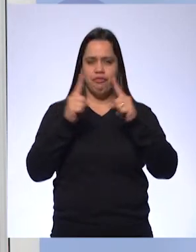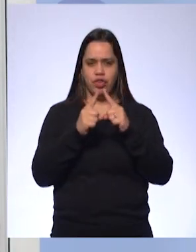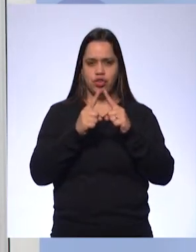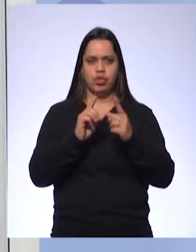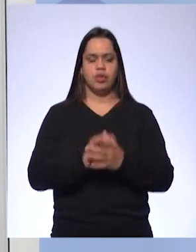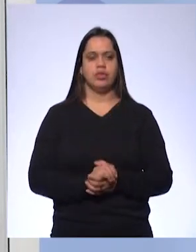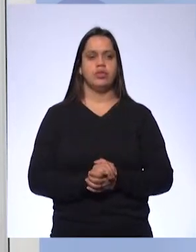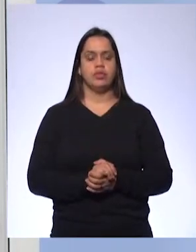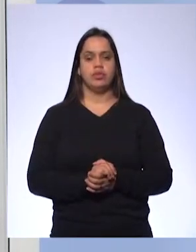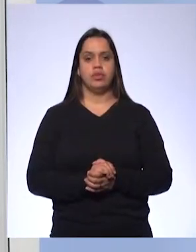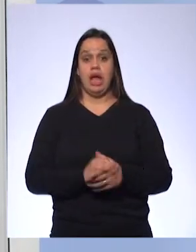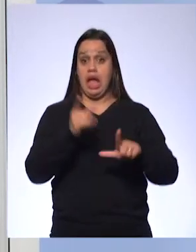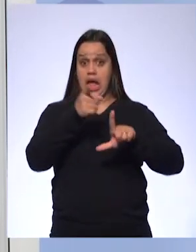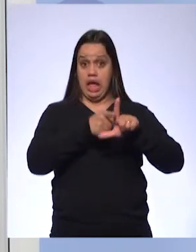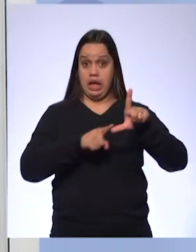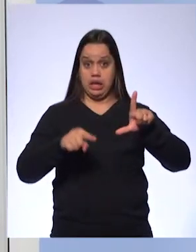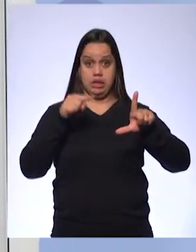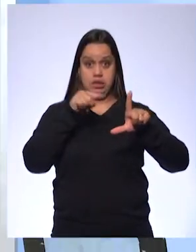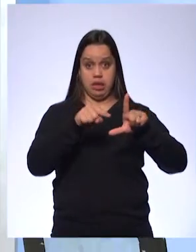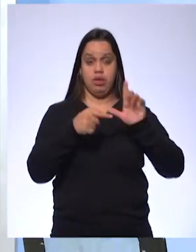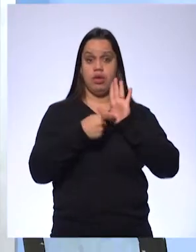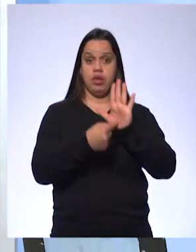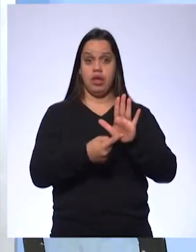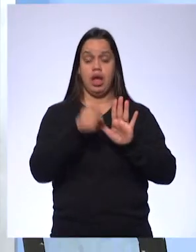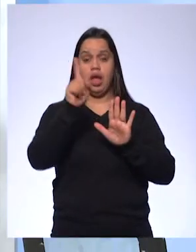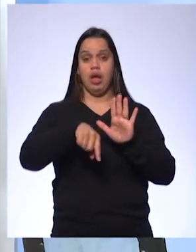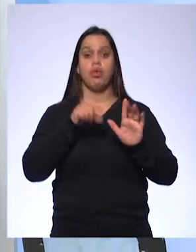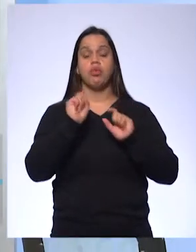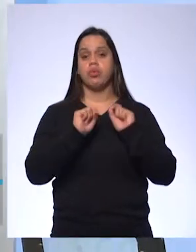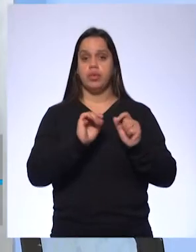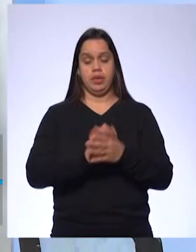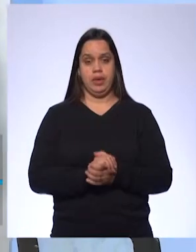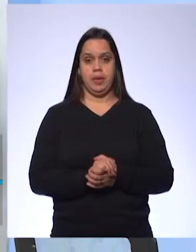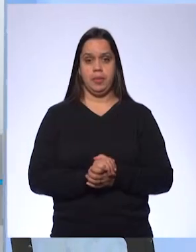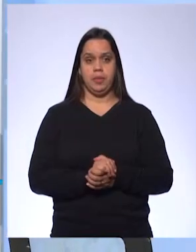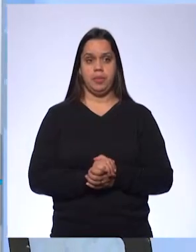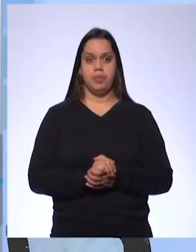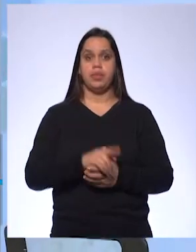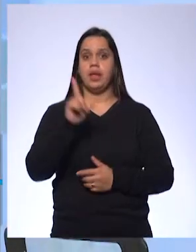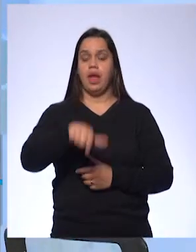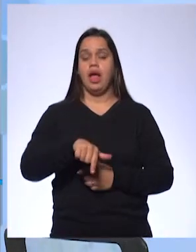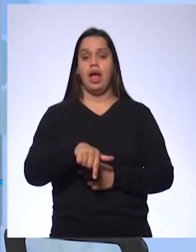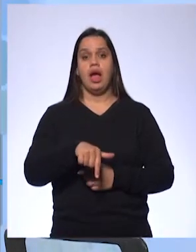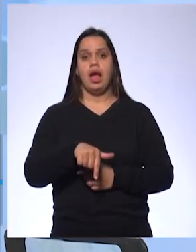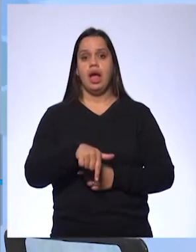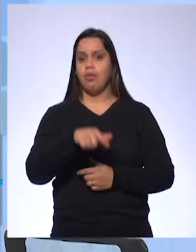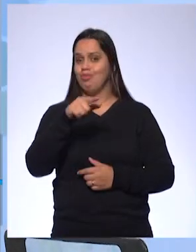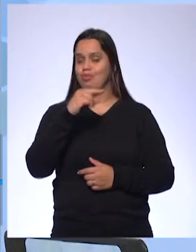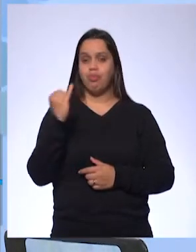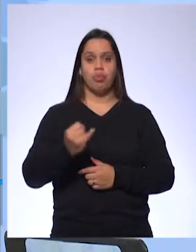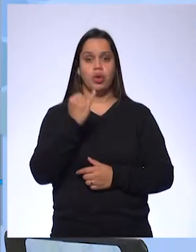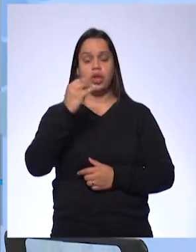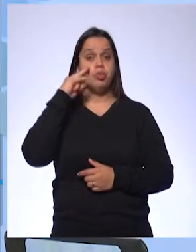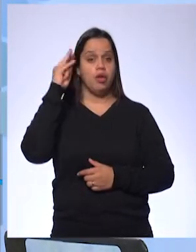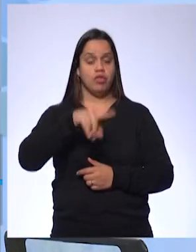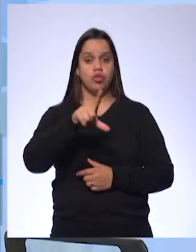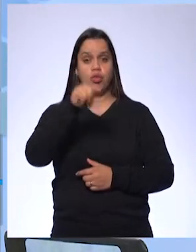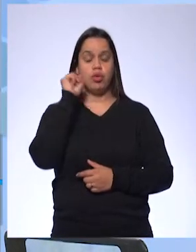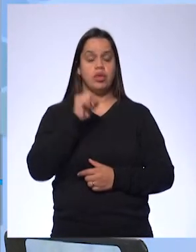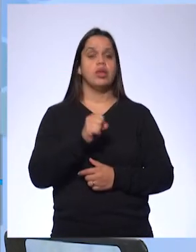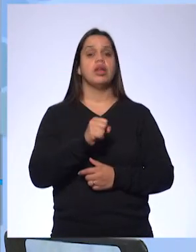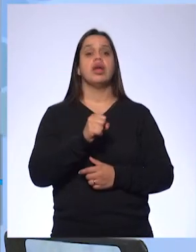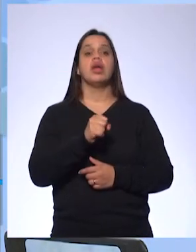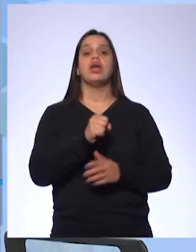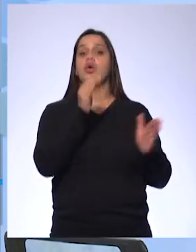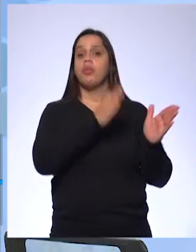E isso aqui vai ser um fator preponderante para um dos processos que eu uso, que eu te mostrei lá, que tem umas montanhas de